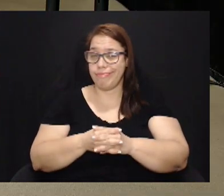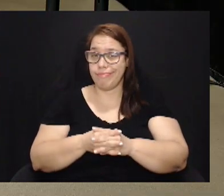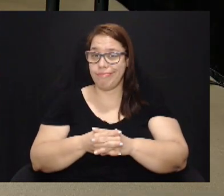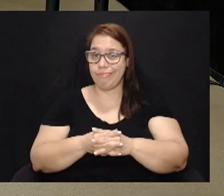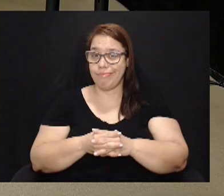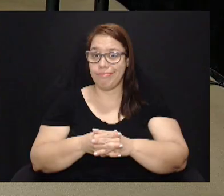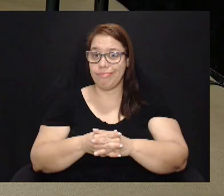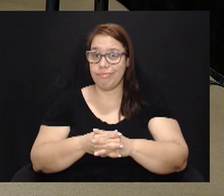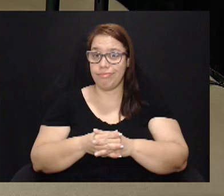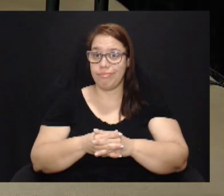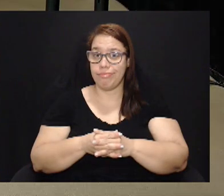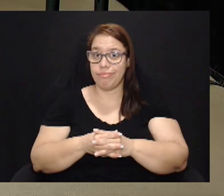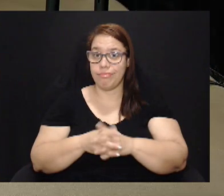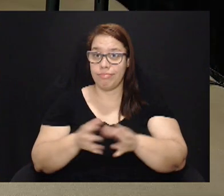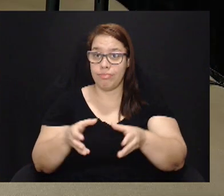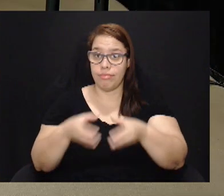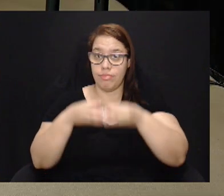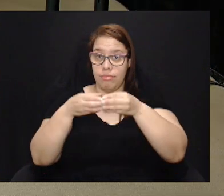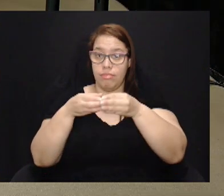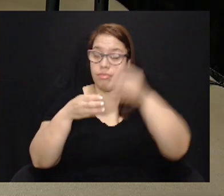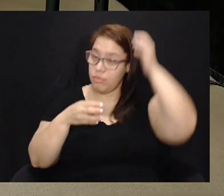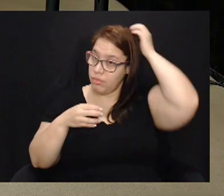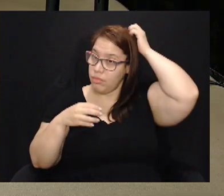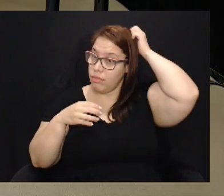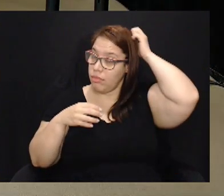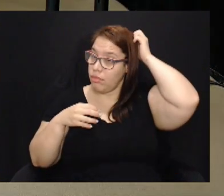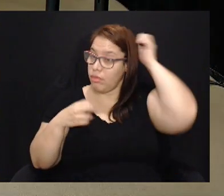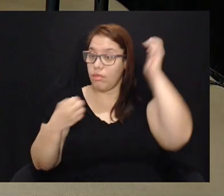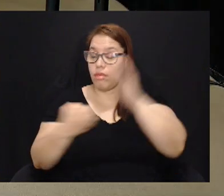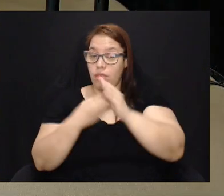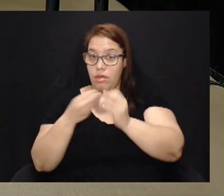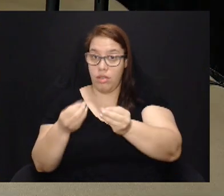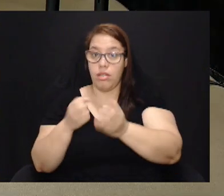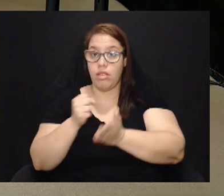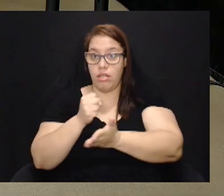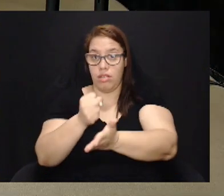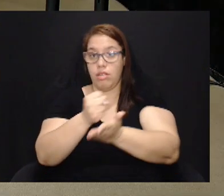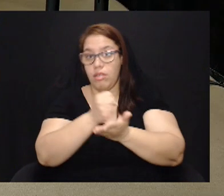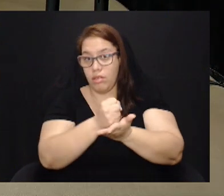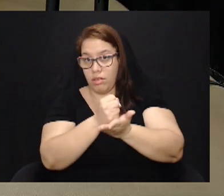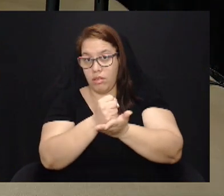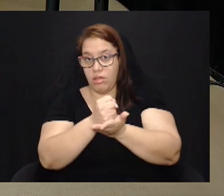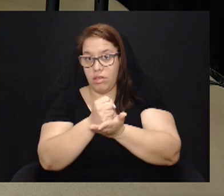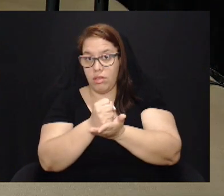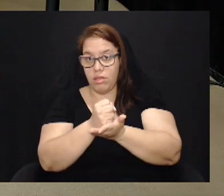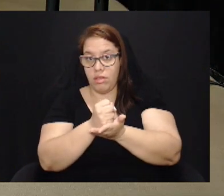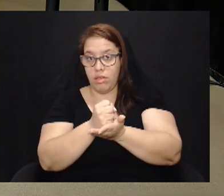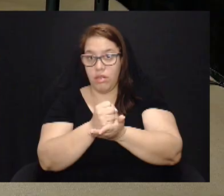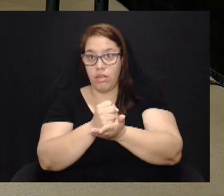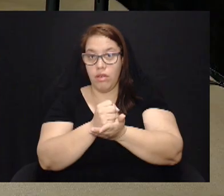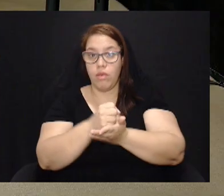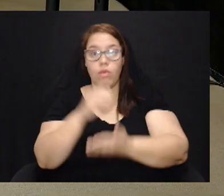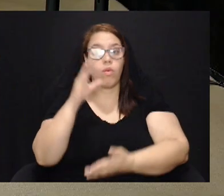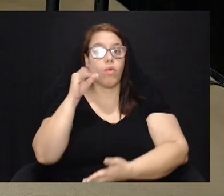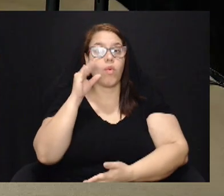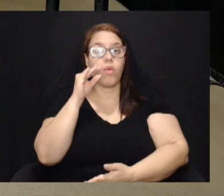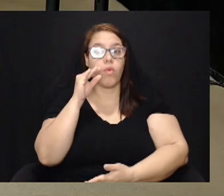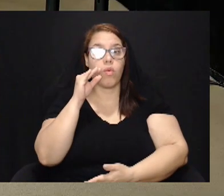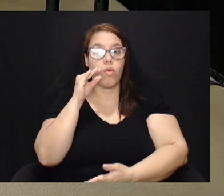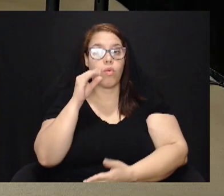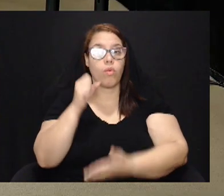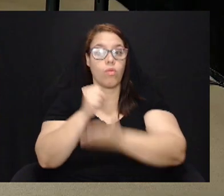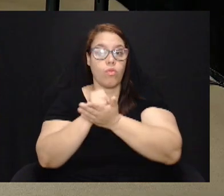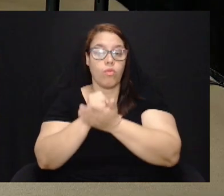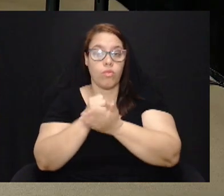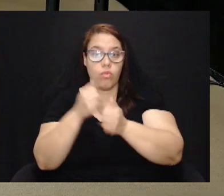aquela cesta básica. Tem empresas que oferecem uma cesta de alimentos para o funcionário, né? E nessa cesta de alimentos tem arroz, tem